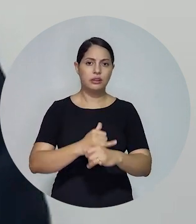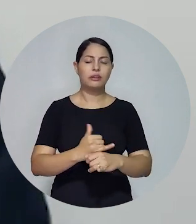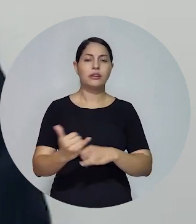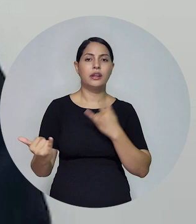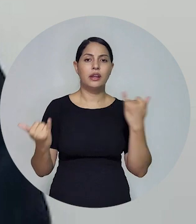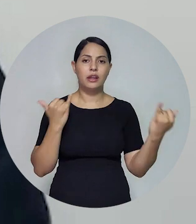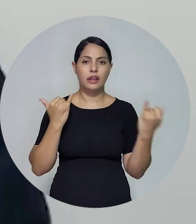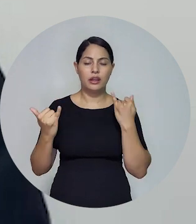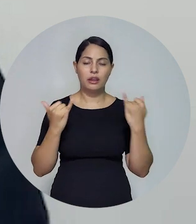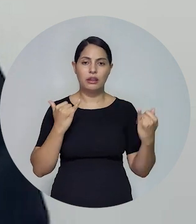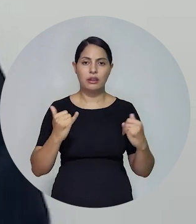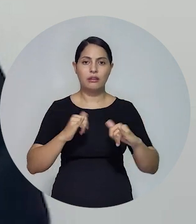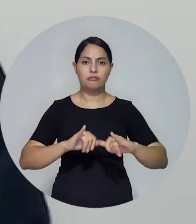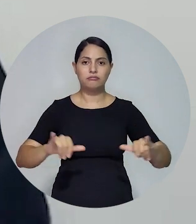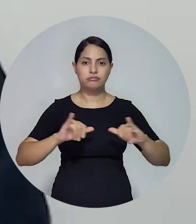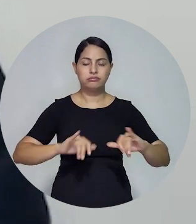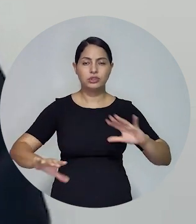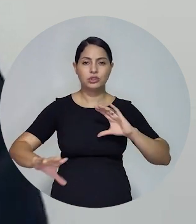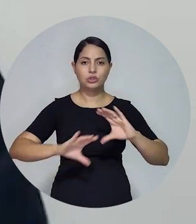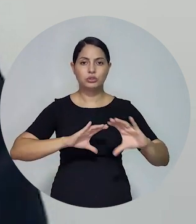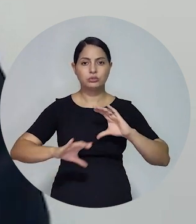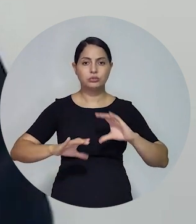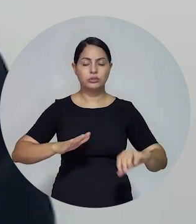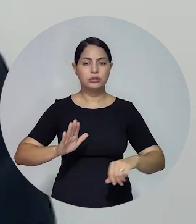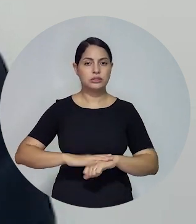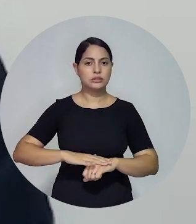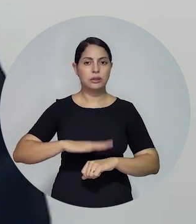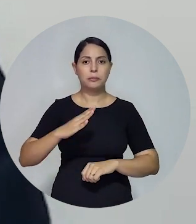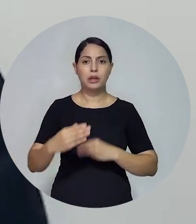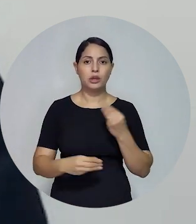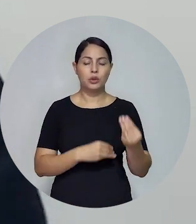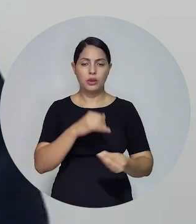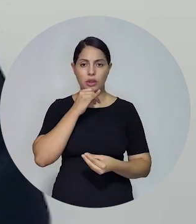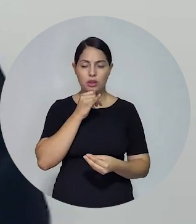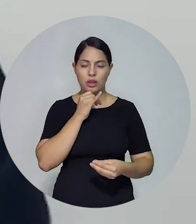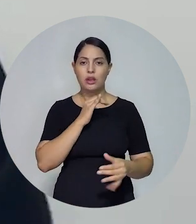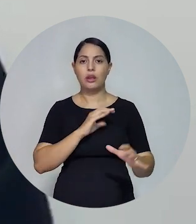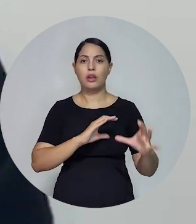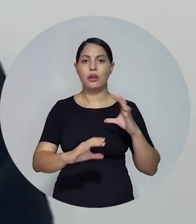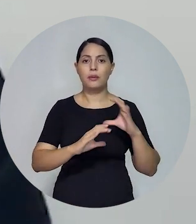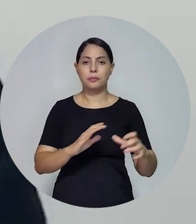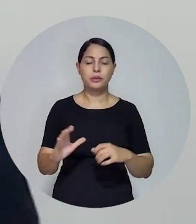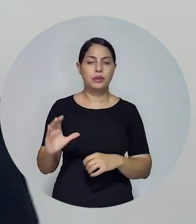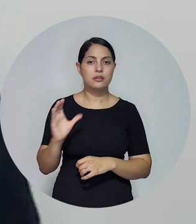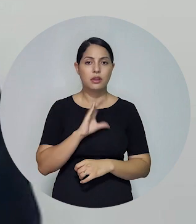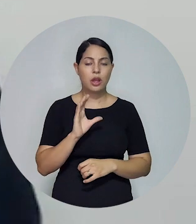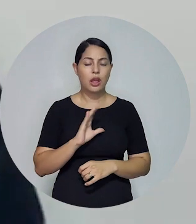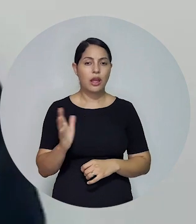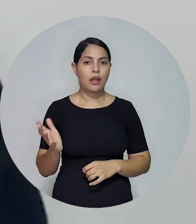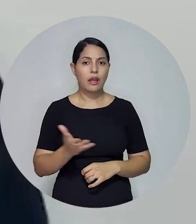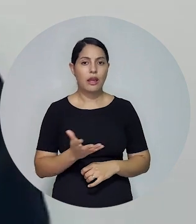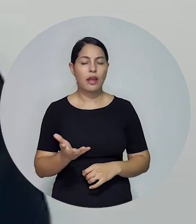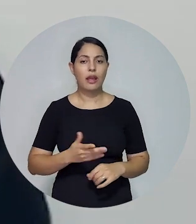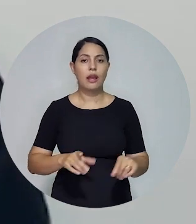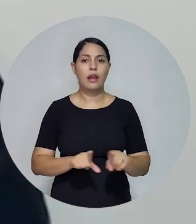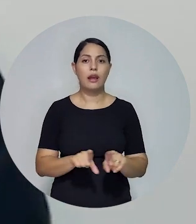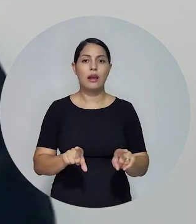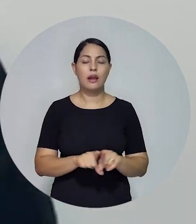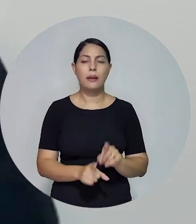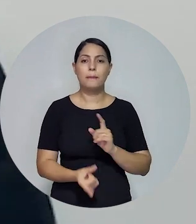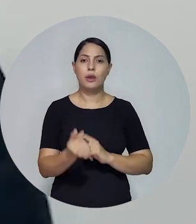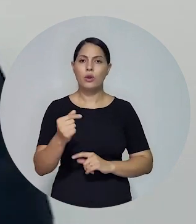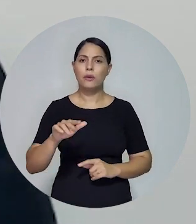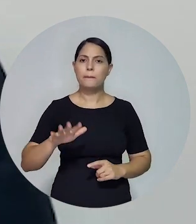trouxe uma oportunidade muito grande de maior comunicação com maior celeridade,